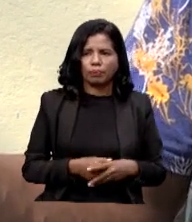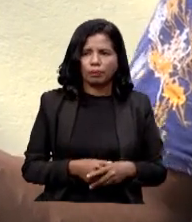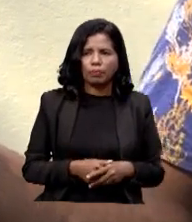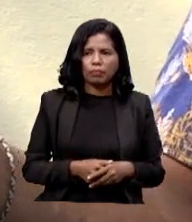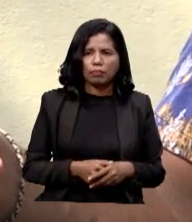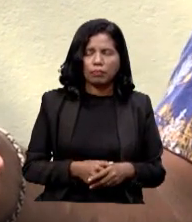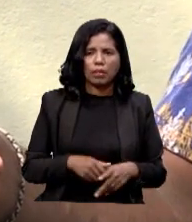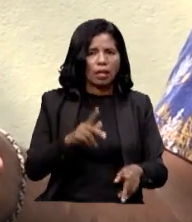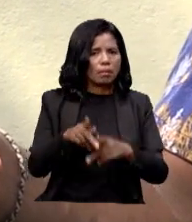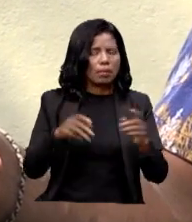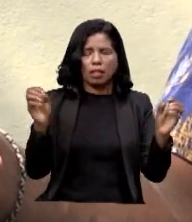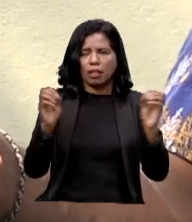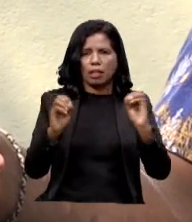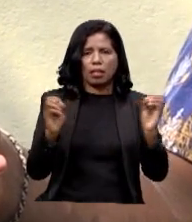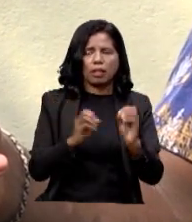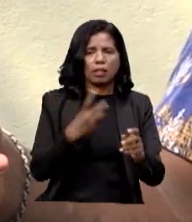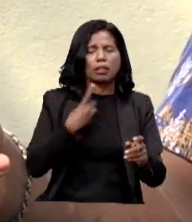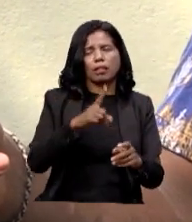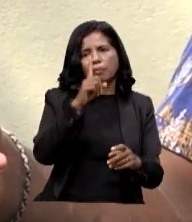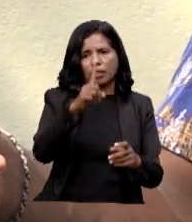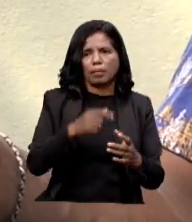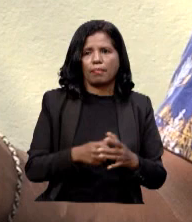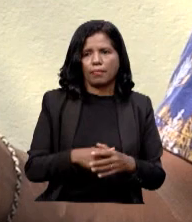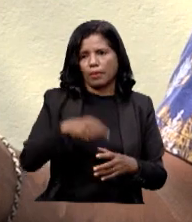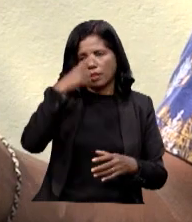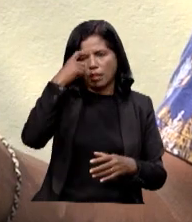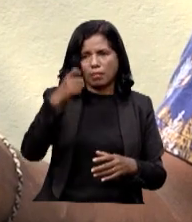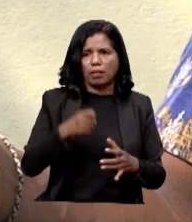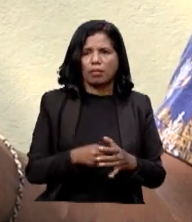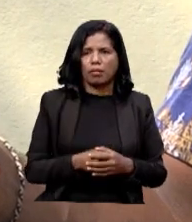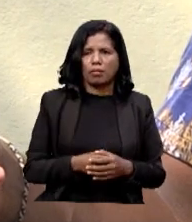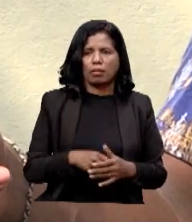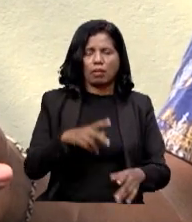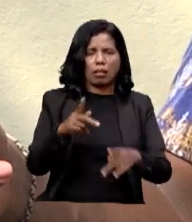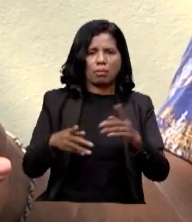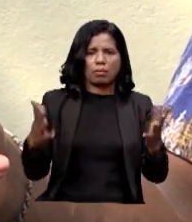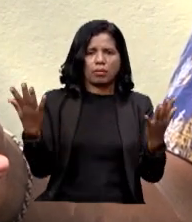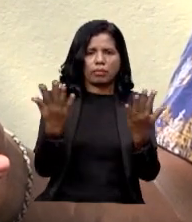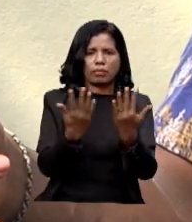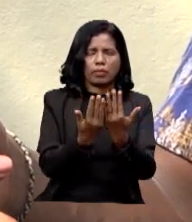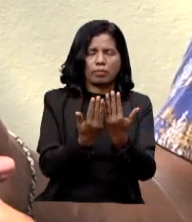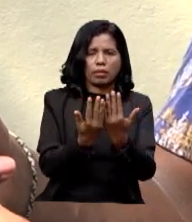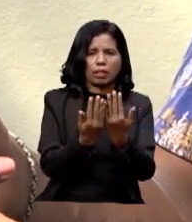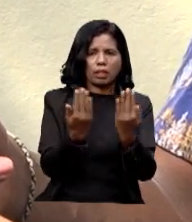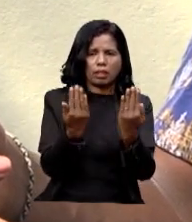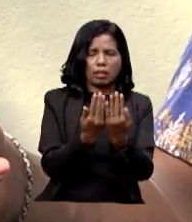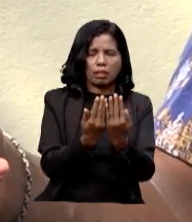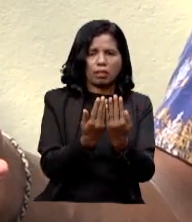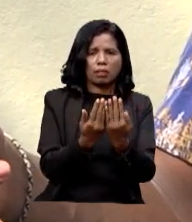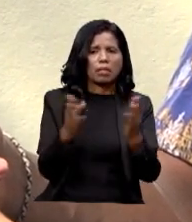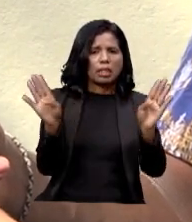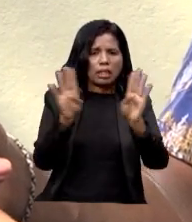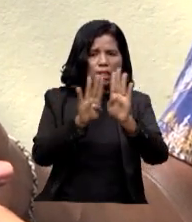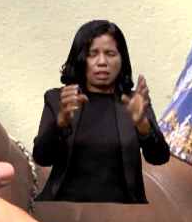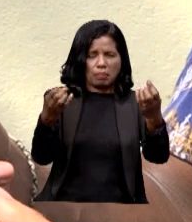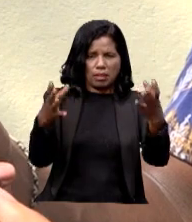Emala contacto le batira ita mes aqui, né? Tamba 7 de dezembro né mahalo circo makas né be ataka makas né be ita